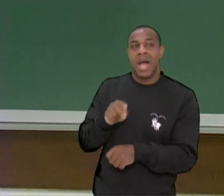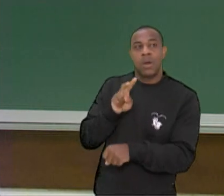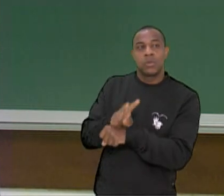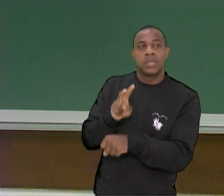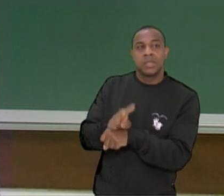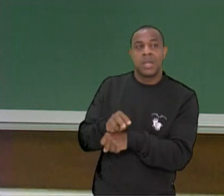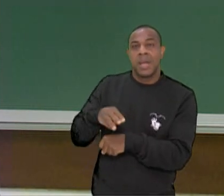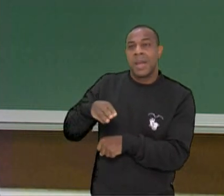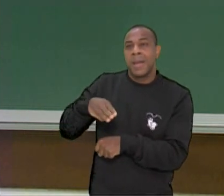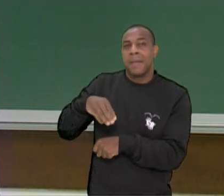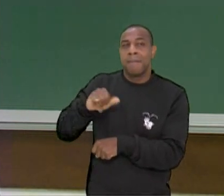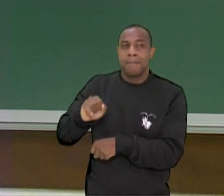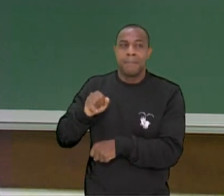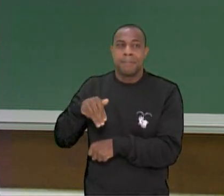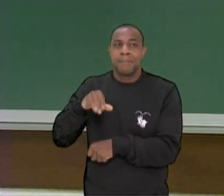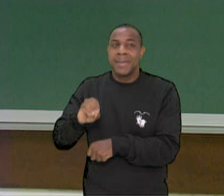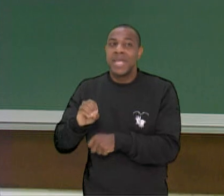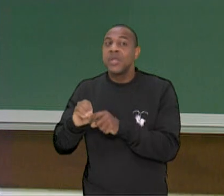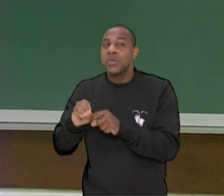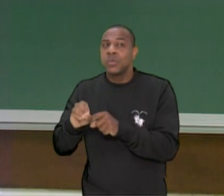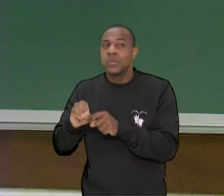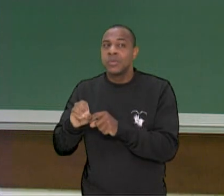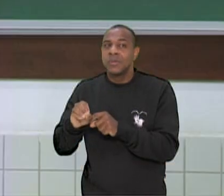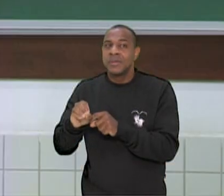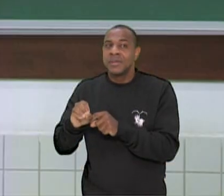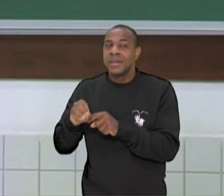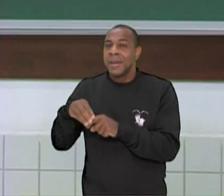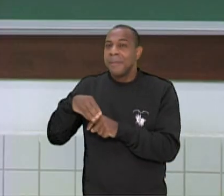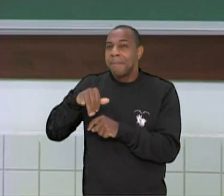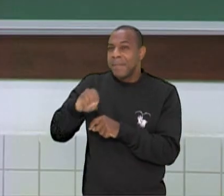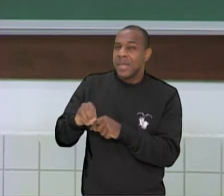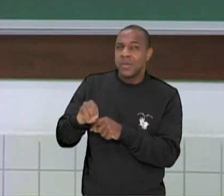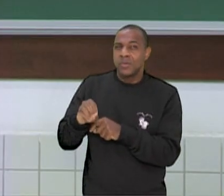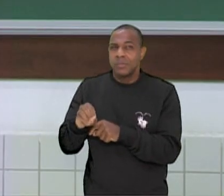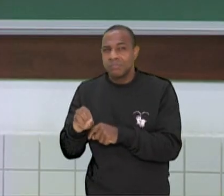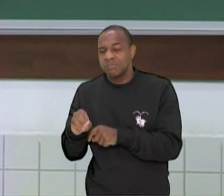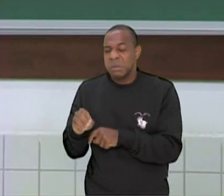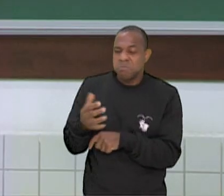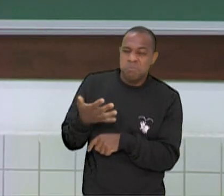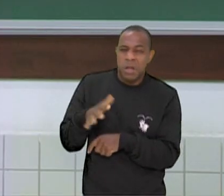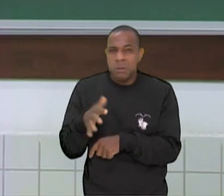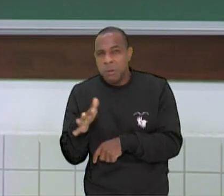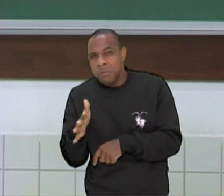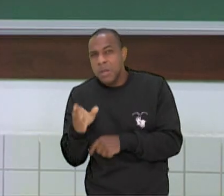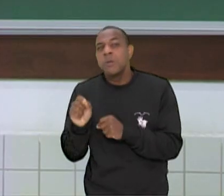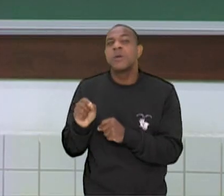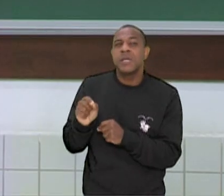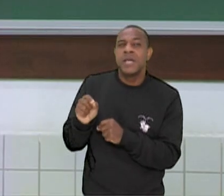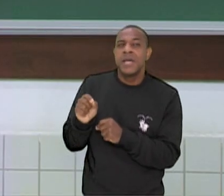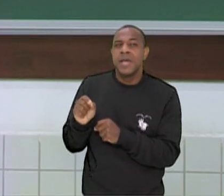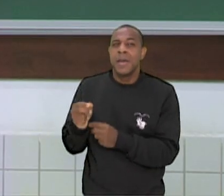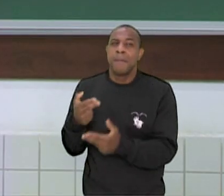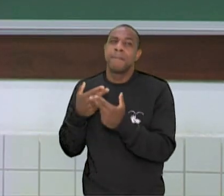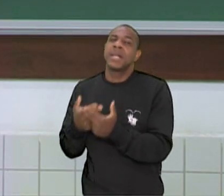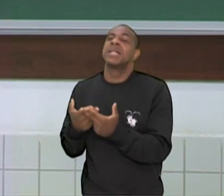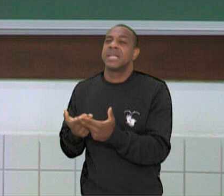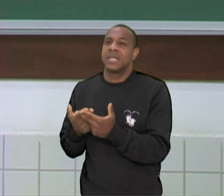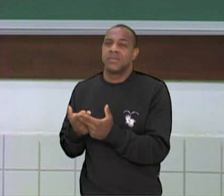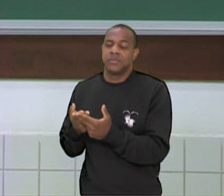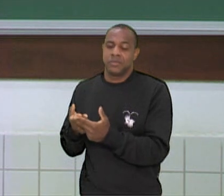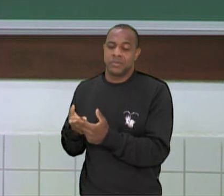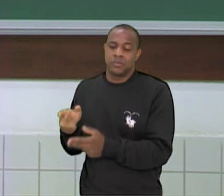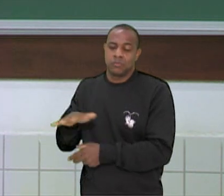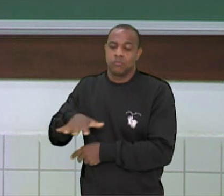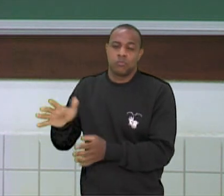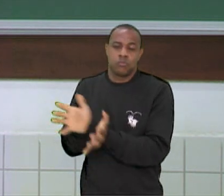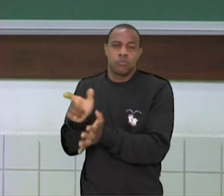meio impaciente com os idosos. Essa palavra meio aqui, ela está se comportando como um advérbio, tá bom? Não